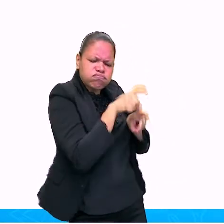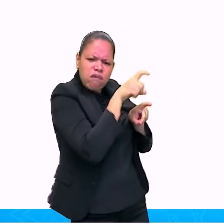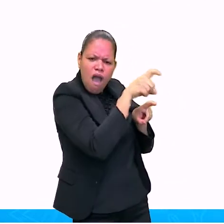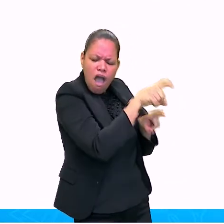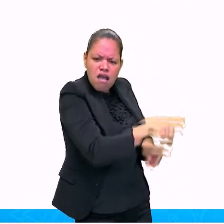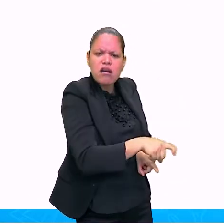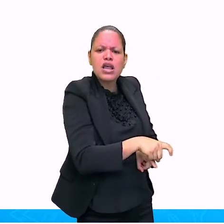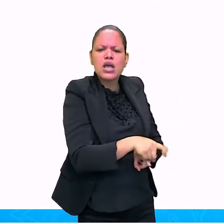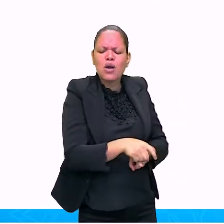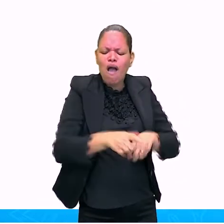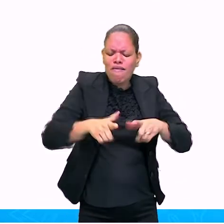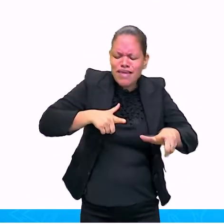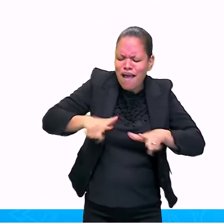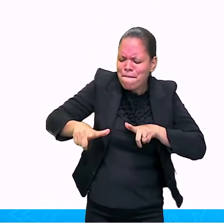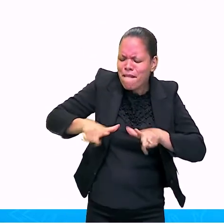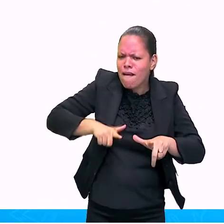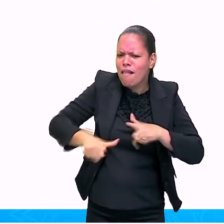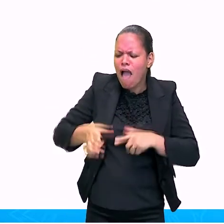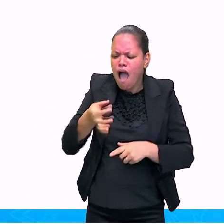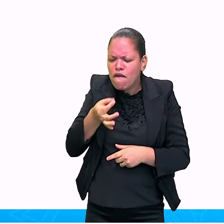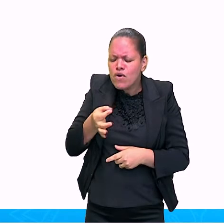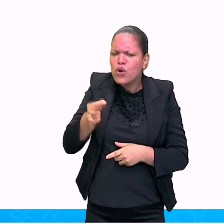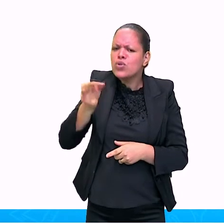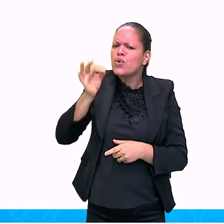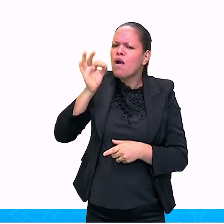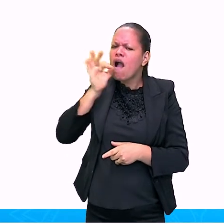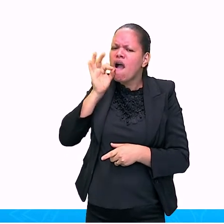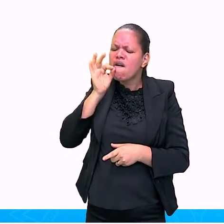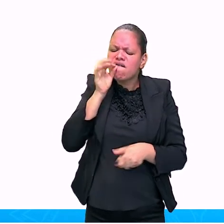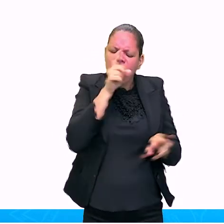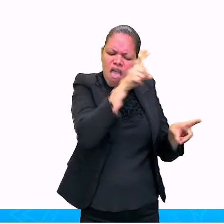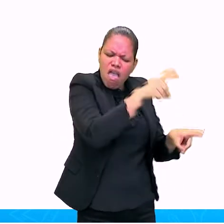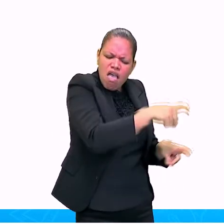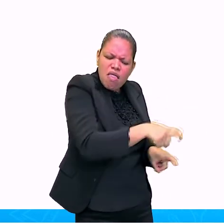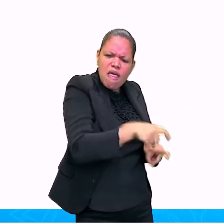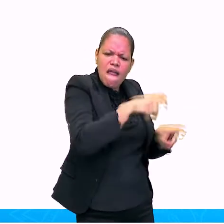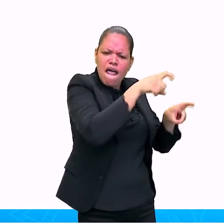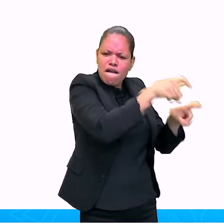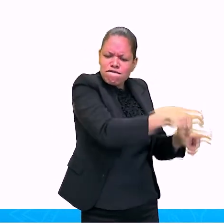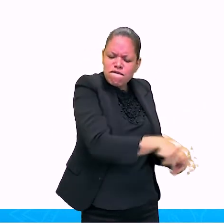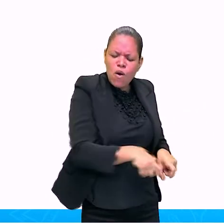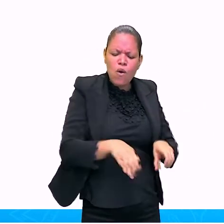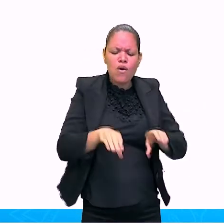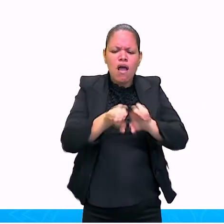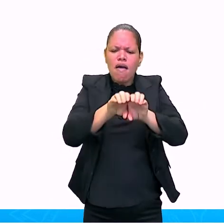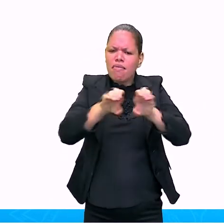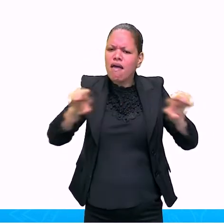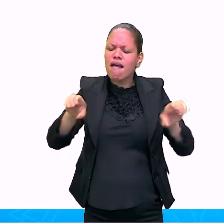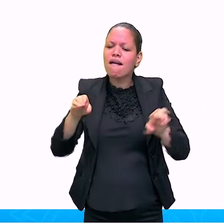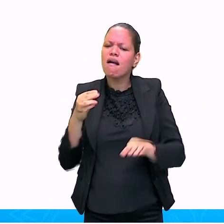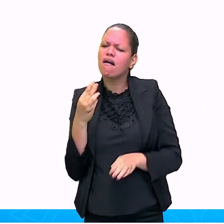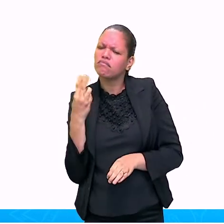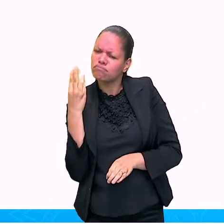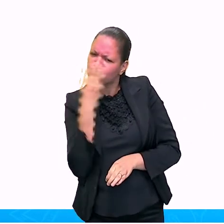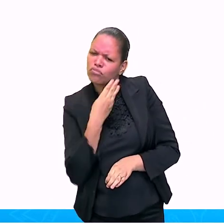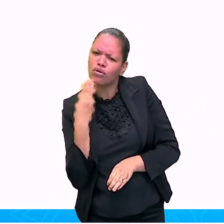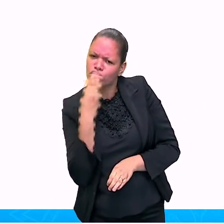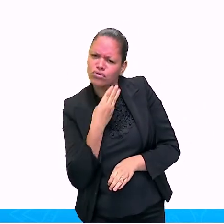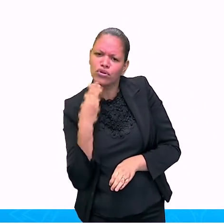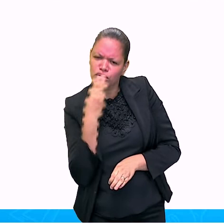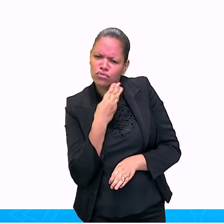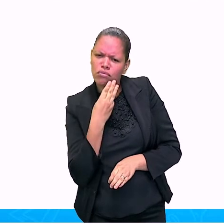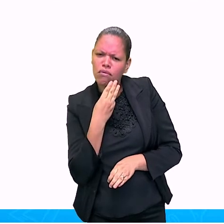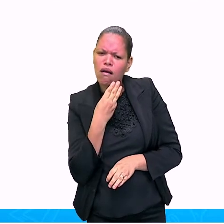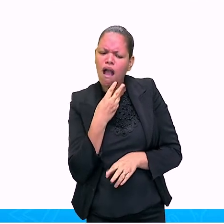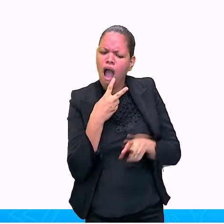açúcar, eles trazem consigo materiais que são mais especializados para esse tratamento da terra. Então nós conseguimos